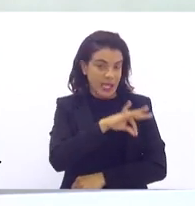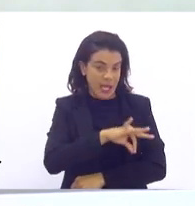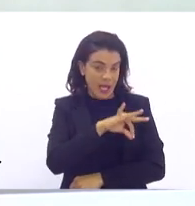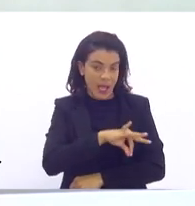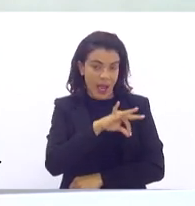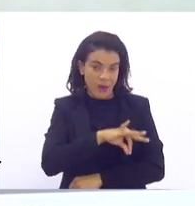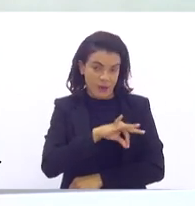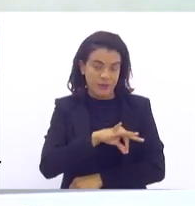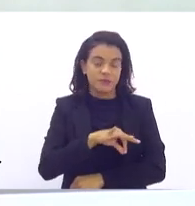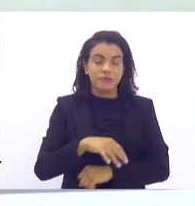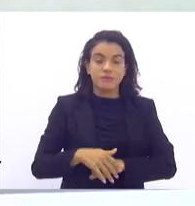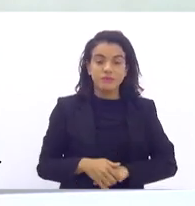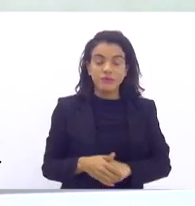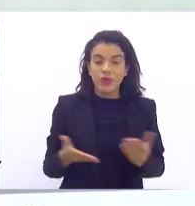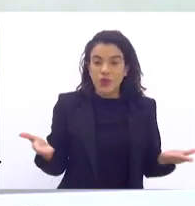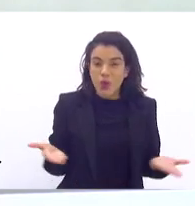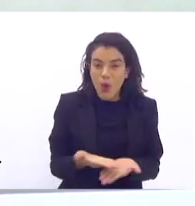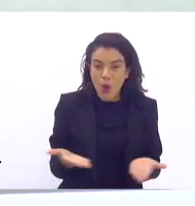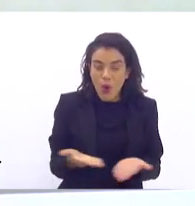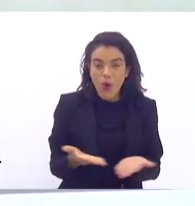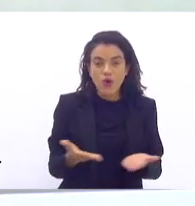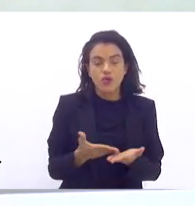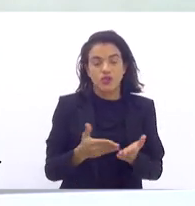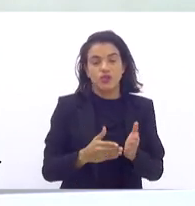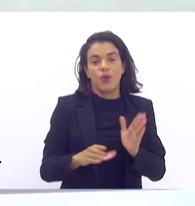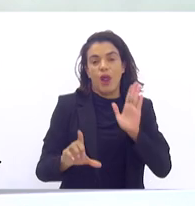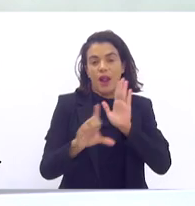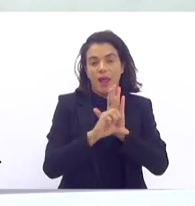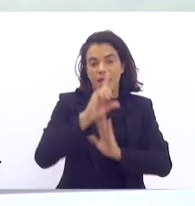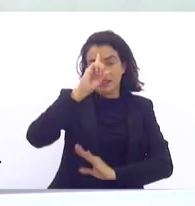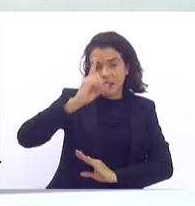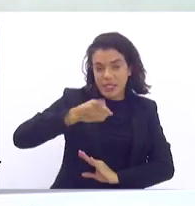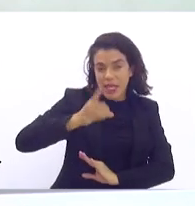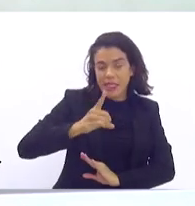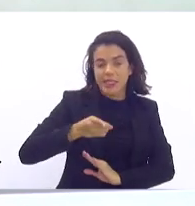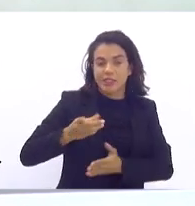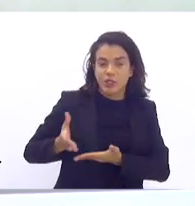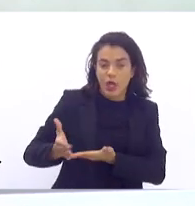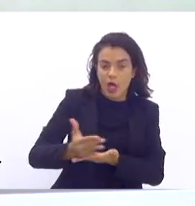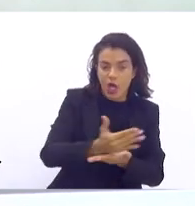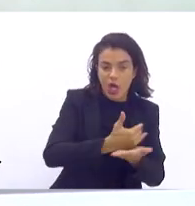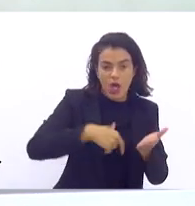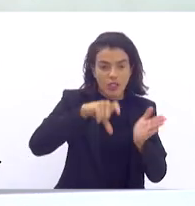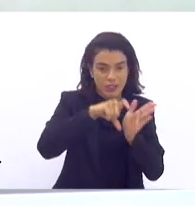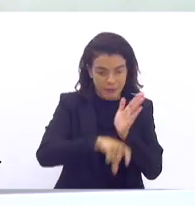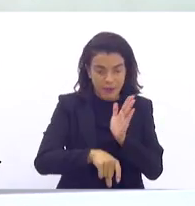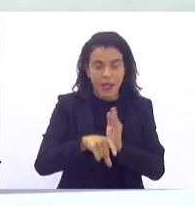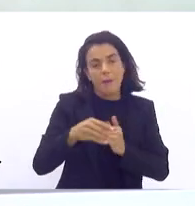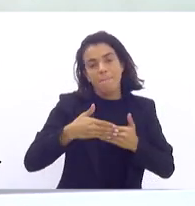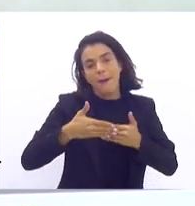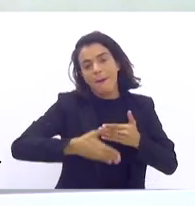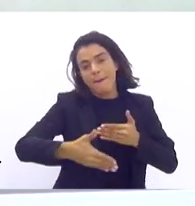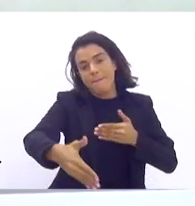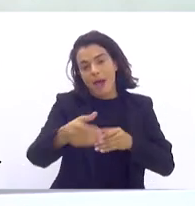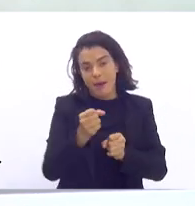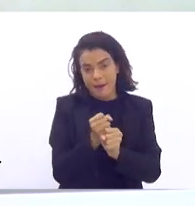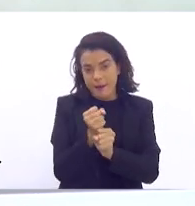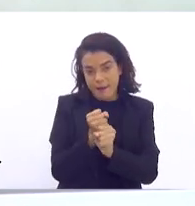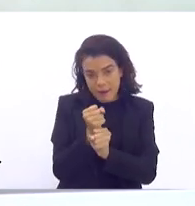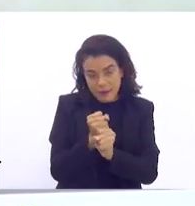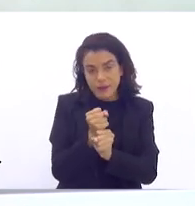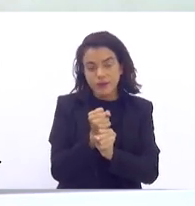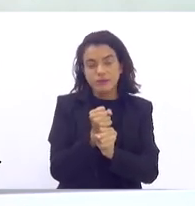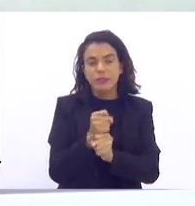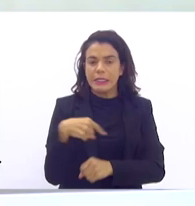a situação que a gente tá diante hoje uma LDO aprovada aqui com a previsão de um déficit orçamentário para os próximos anos a gente